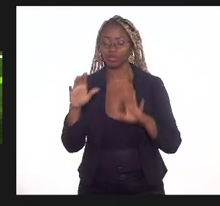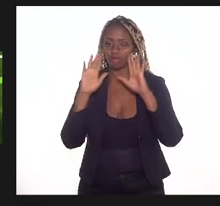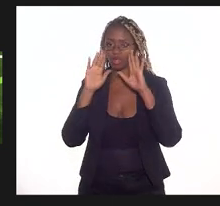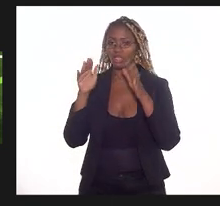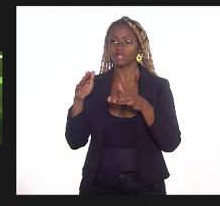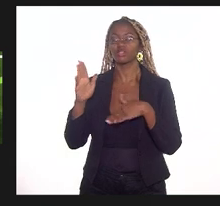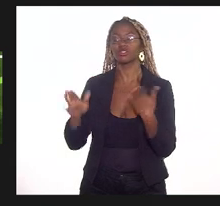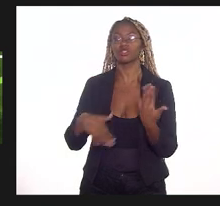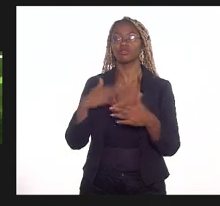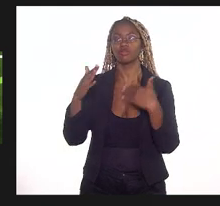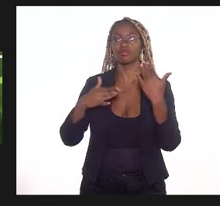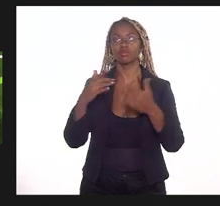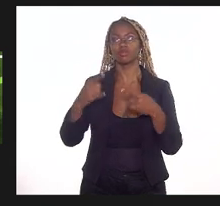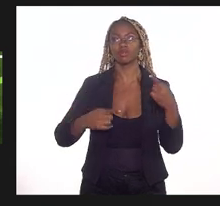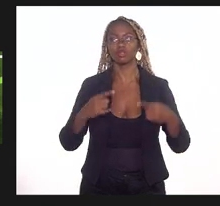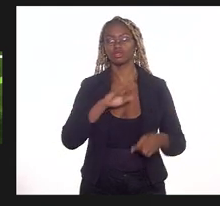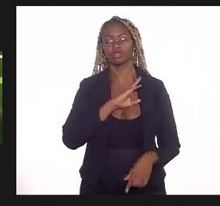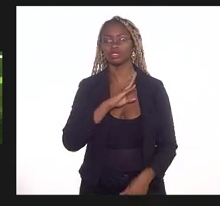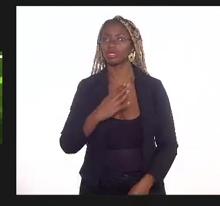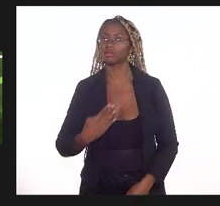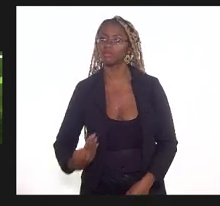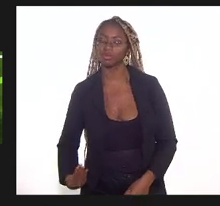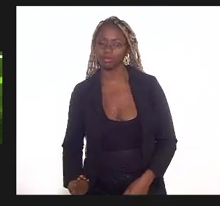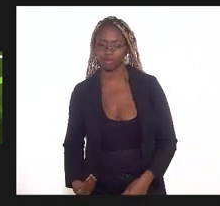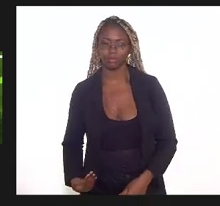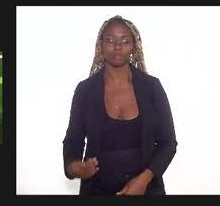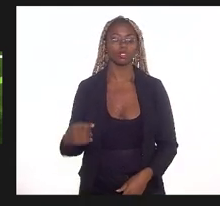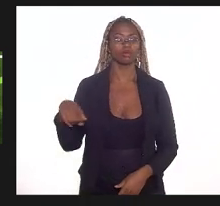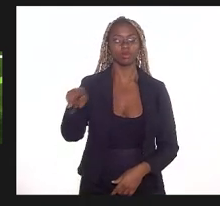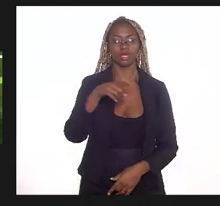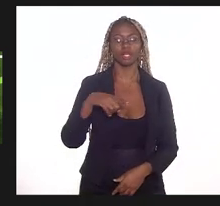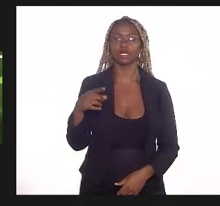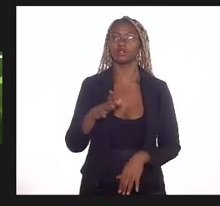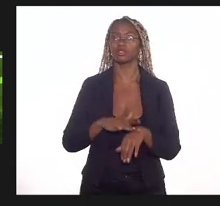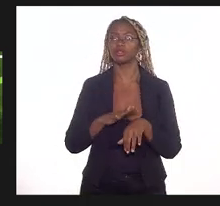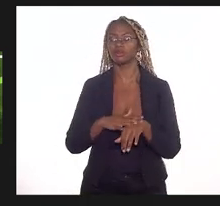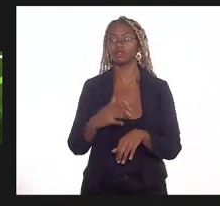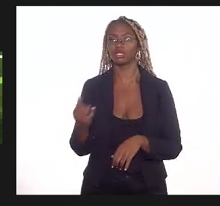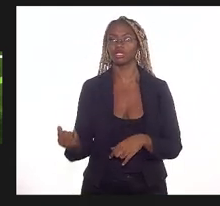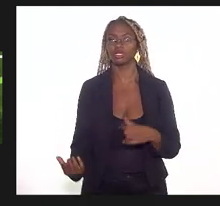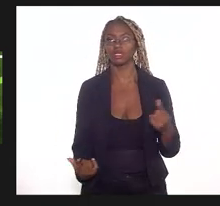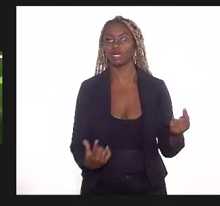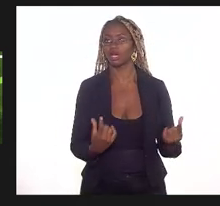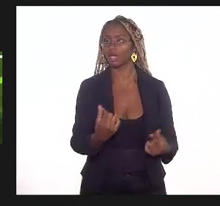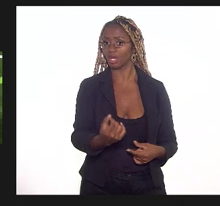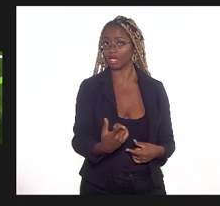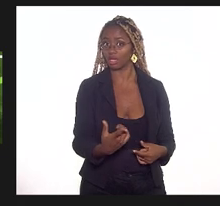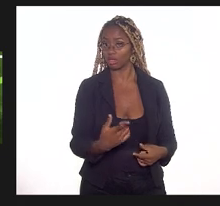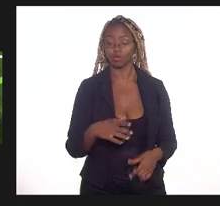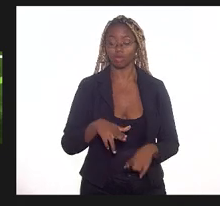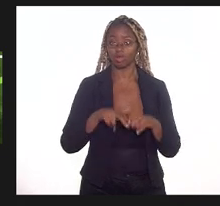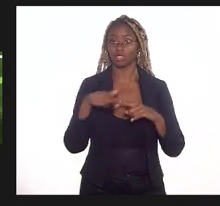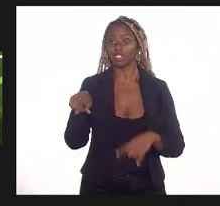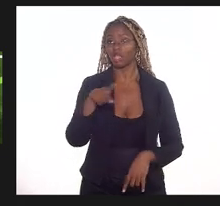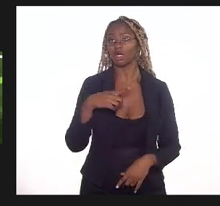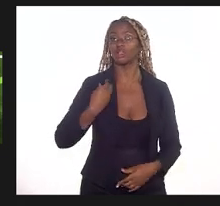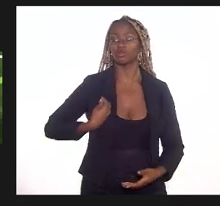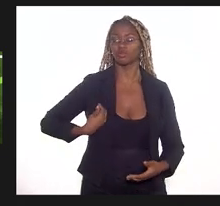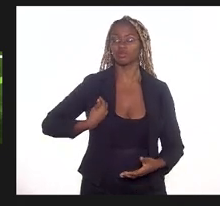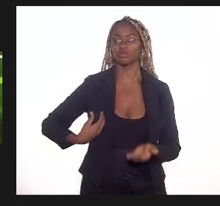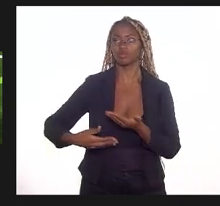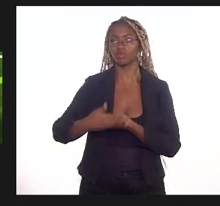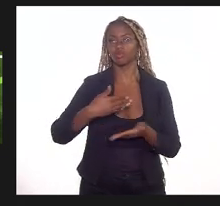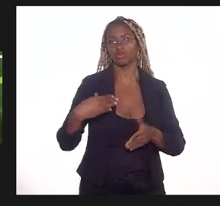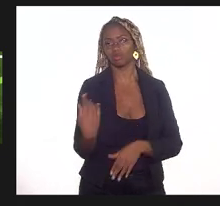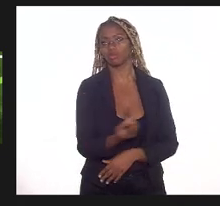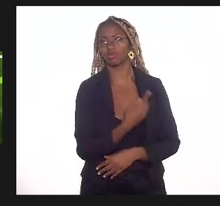desenvolvimento de políticas públicas para aqueles que são raros. Os raros estão entre nós. Muitas das vezes, a